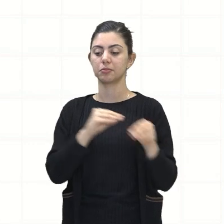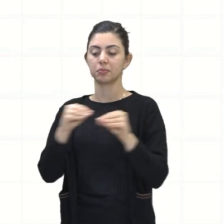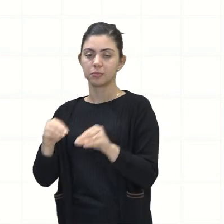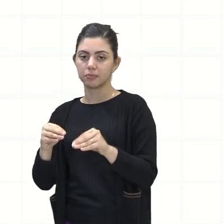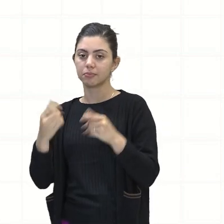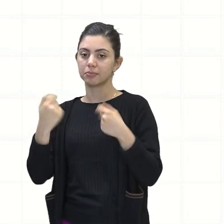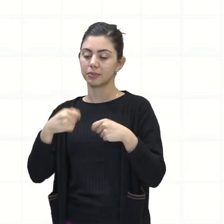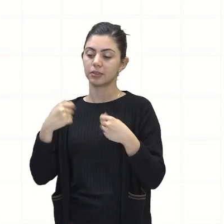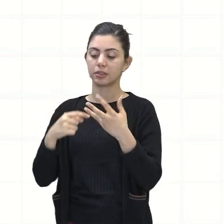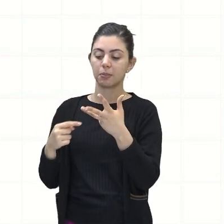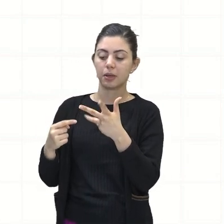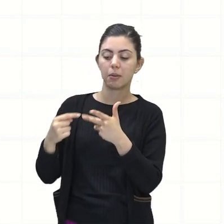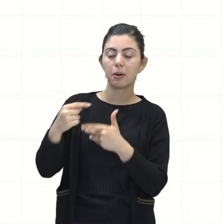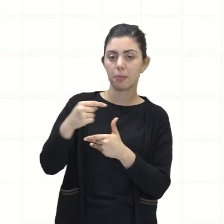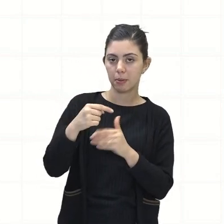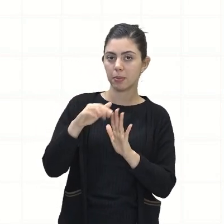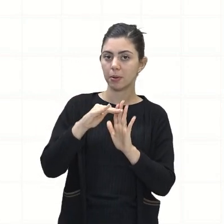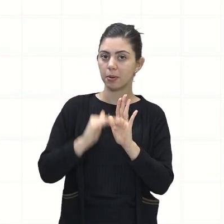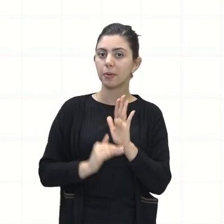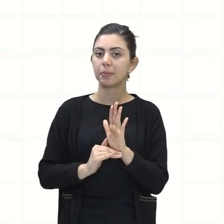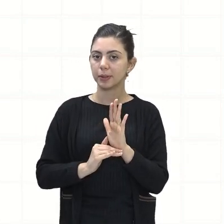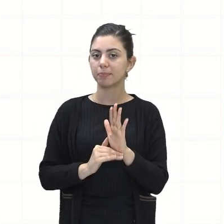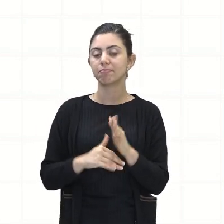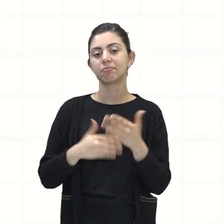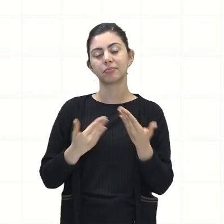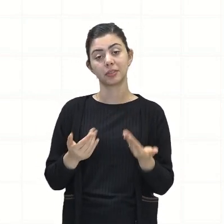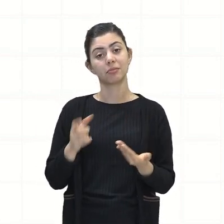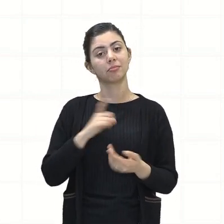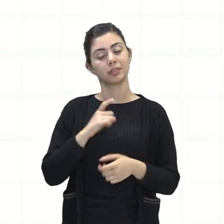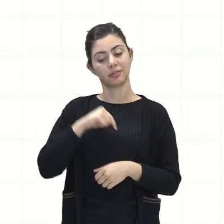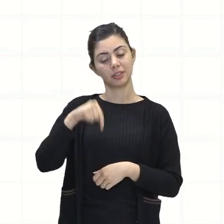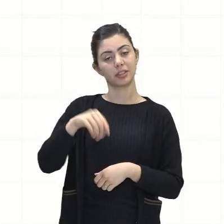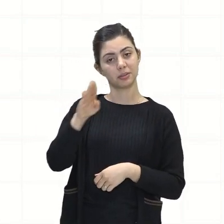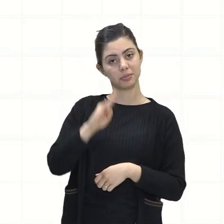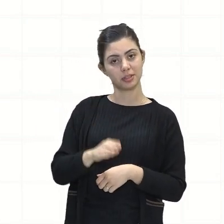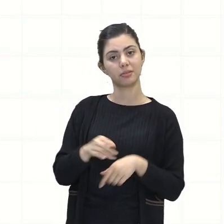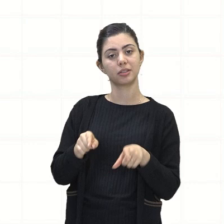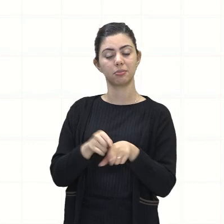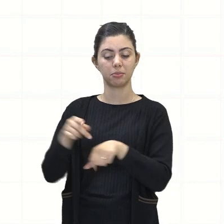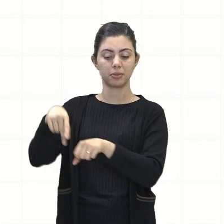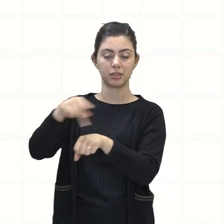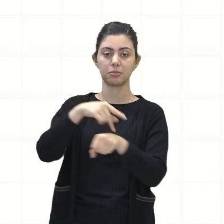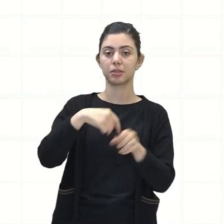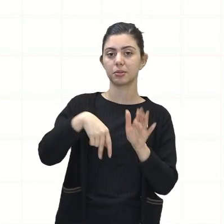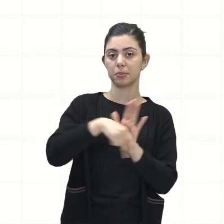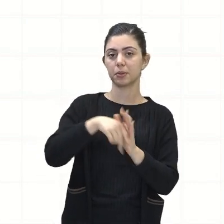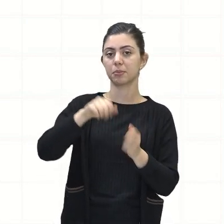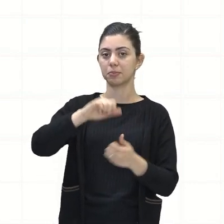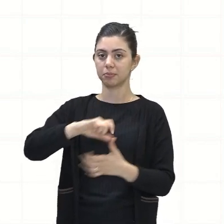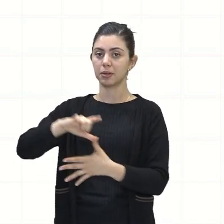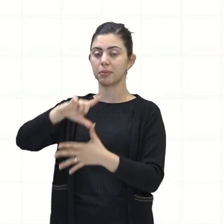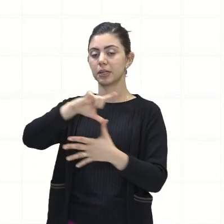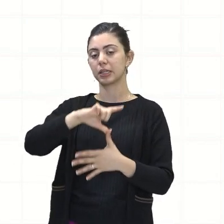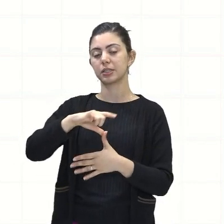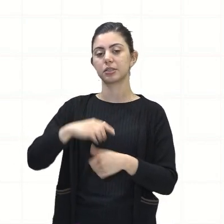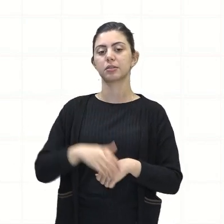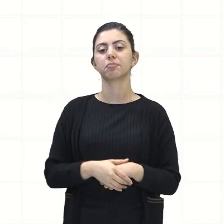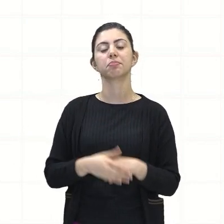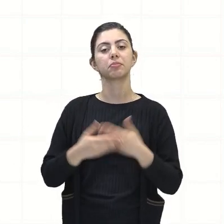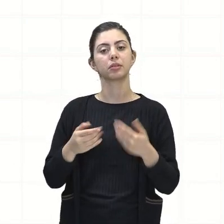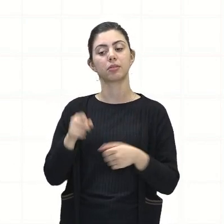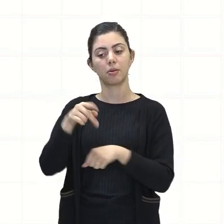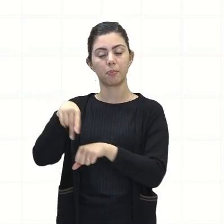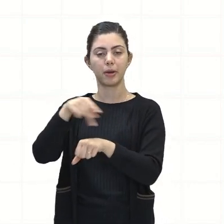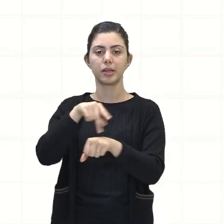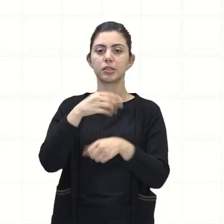conjunto de fatores, não é mesmo? Então isso aconteceu no Brasil e nos países da América Latina. Os países foram se